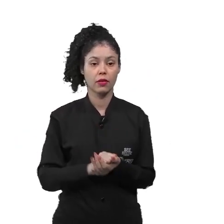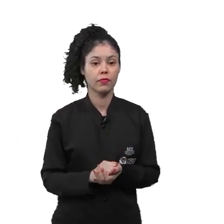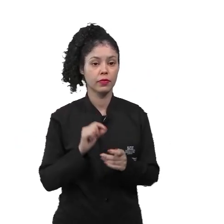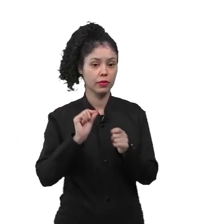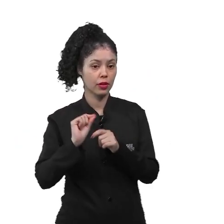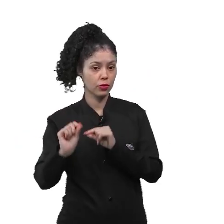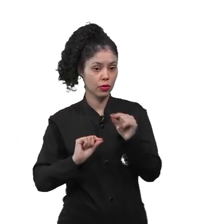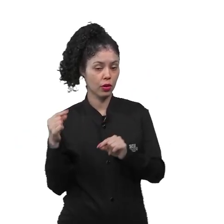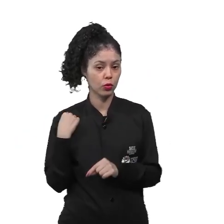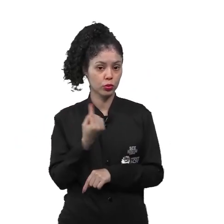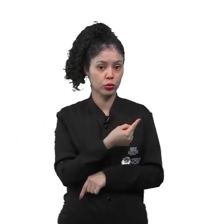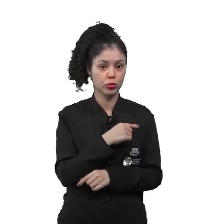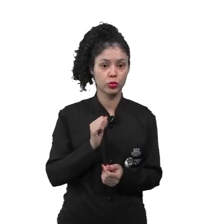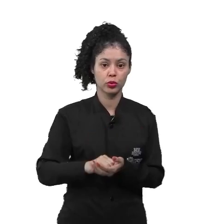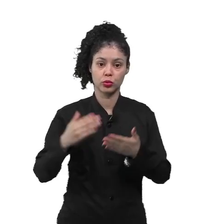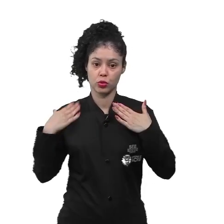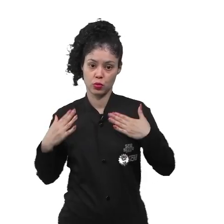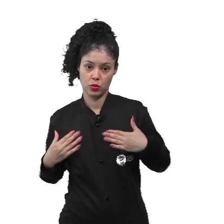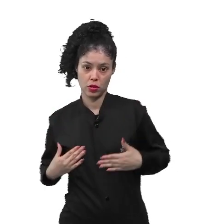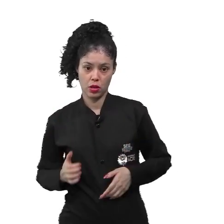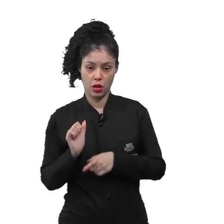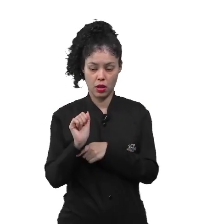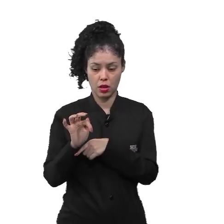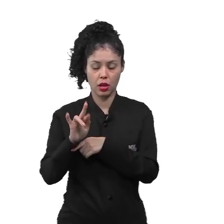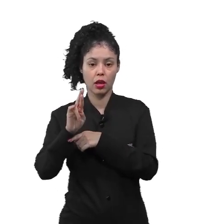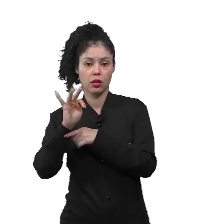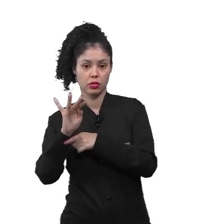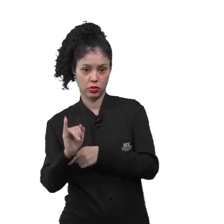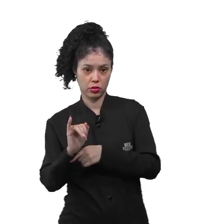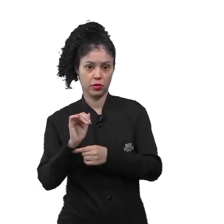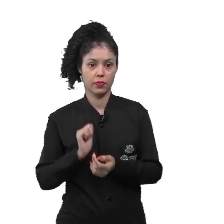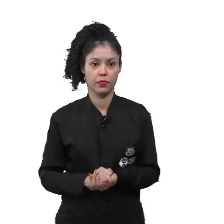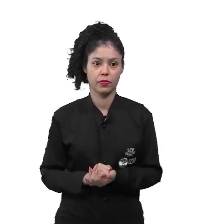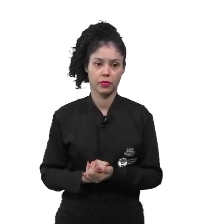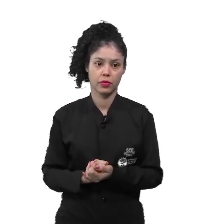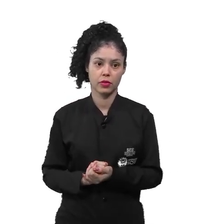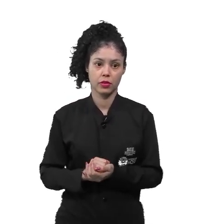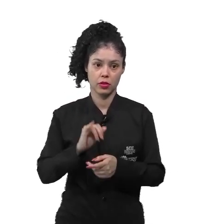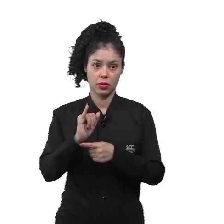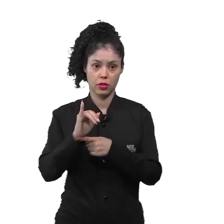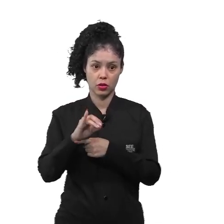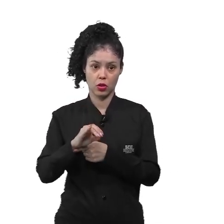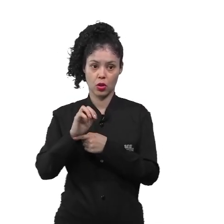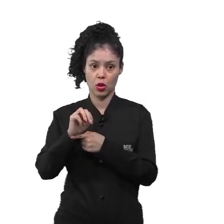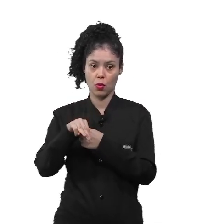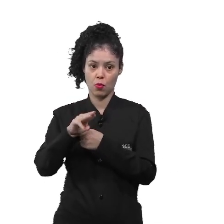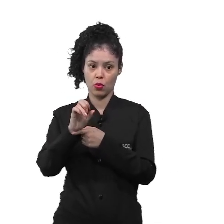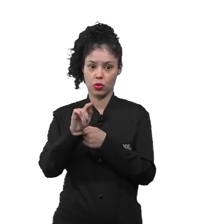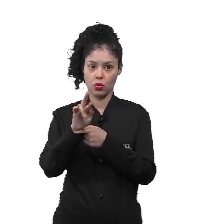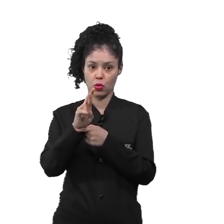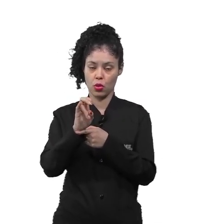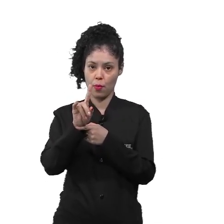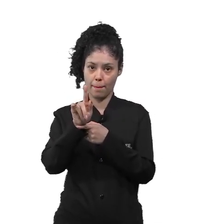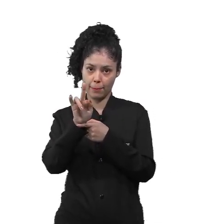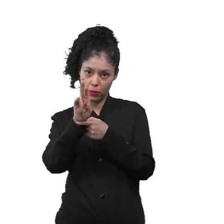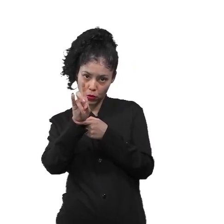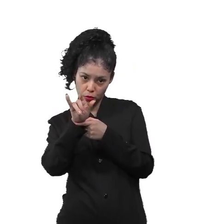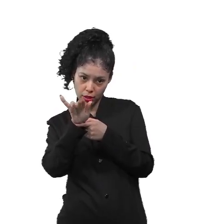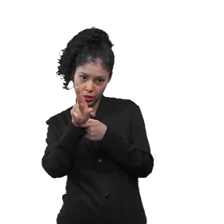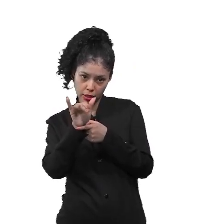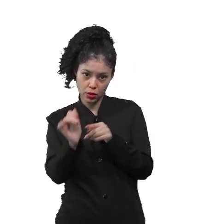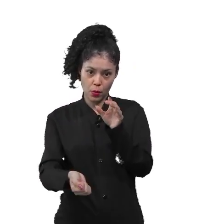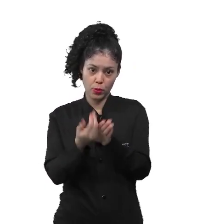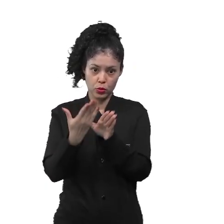formam ali os nossos anticorpos, ou também conhecido como imunoglobulinas. E elas são produzidas ali